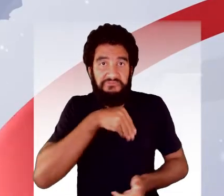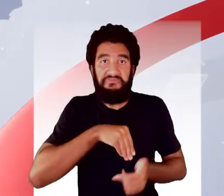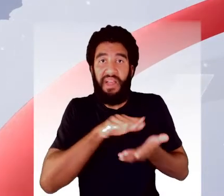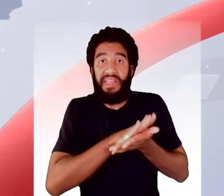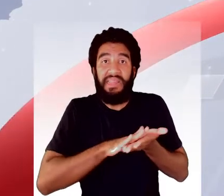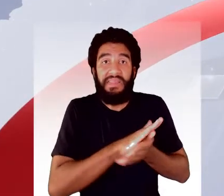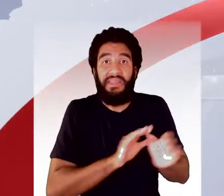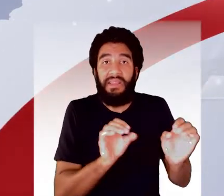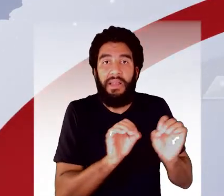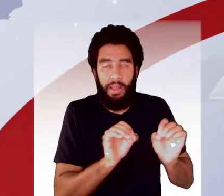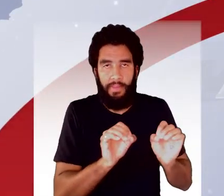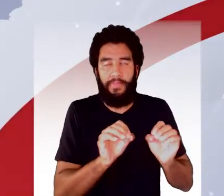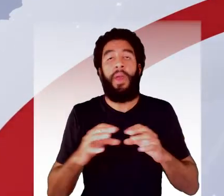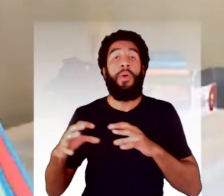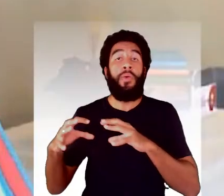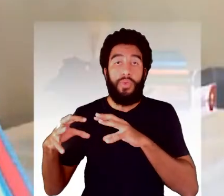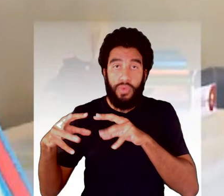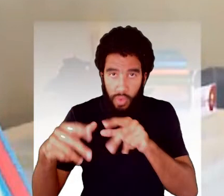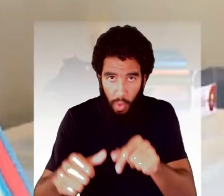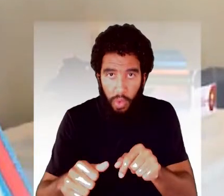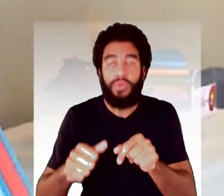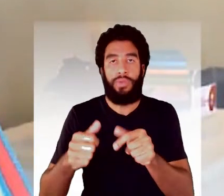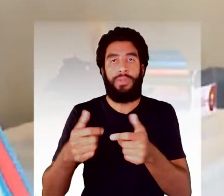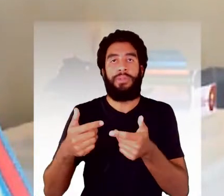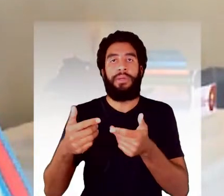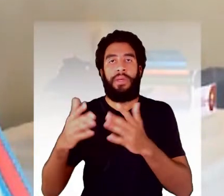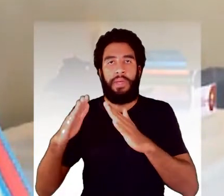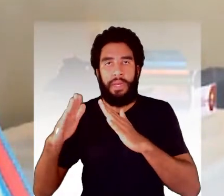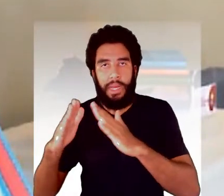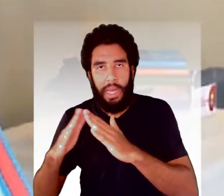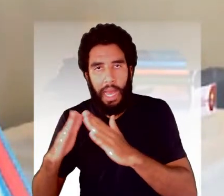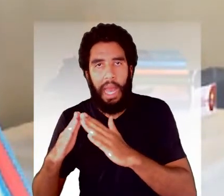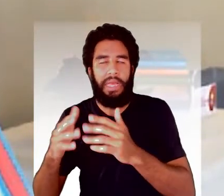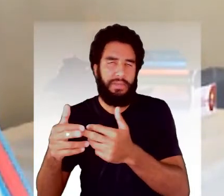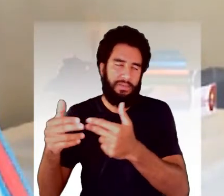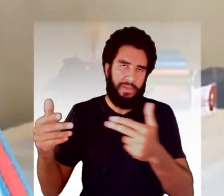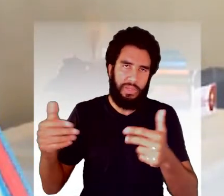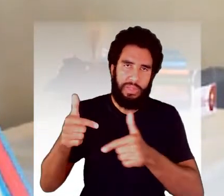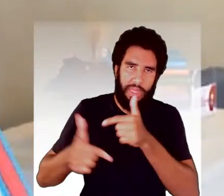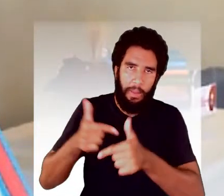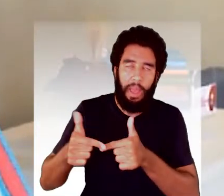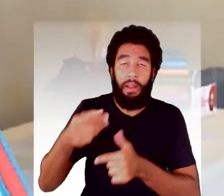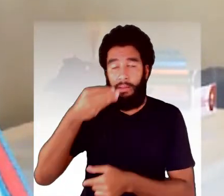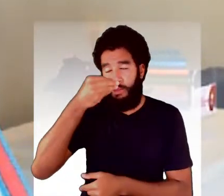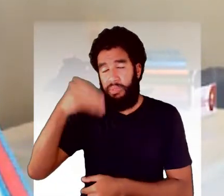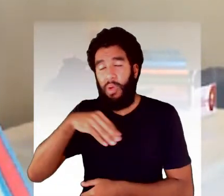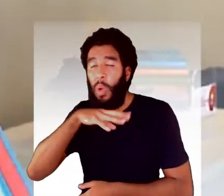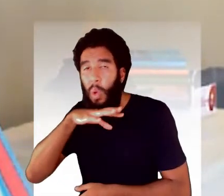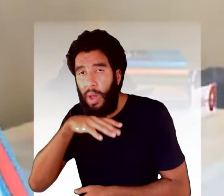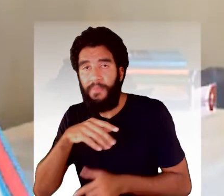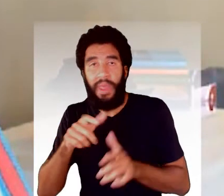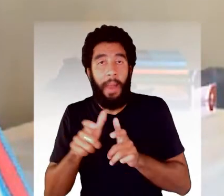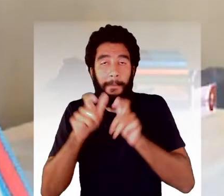anos de serviço sem remuneração. Em todos os casos, as condições de moradia e trabalho eram precárias